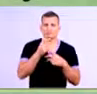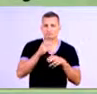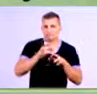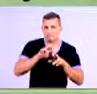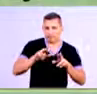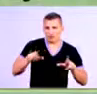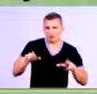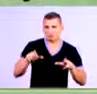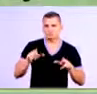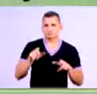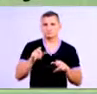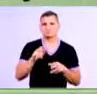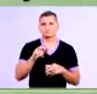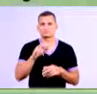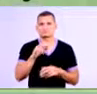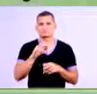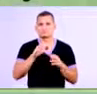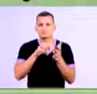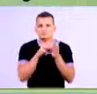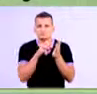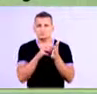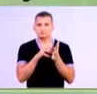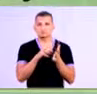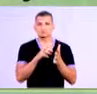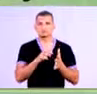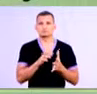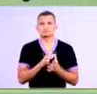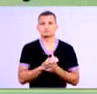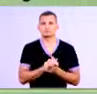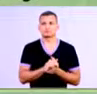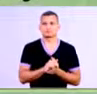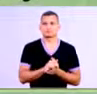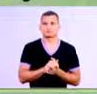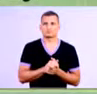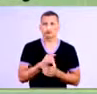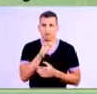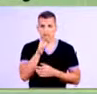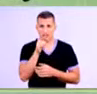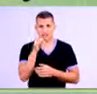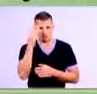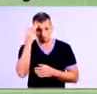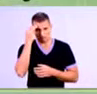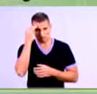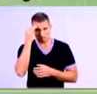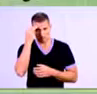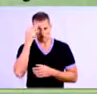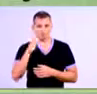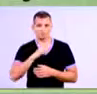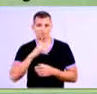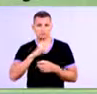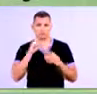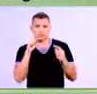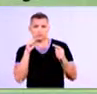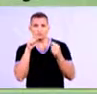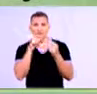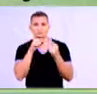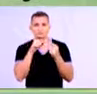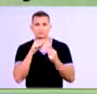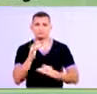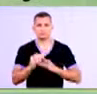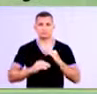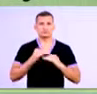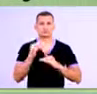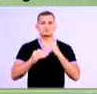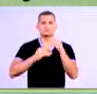a gente está observando naquele instante. E essa memória, ela está ligada ao processo de